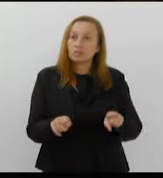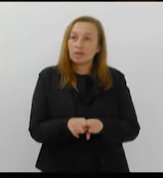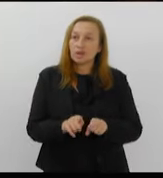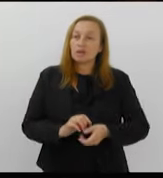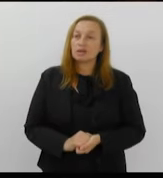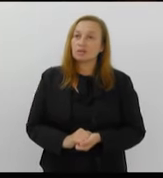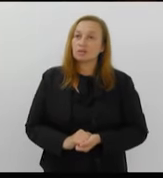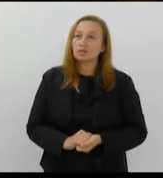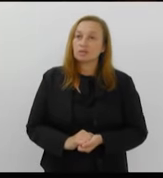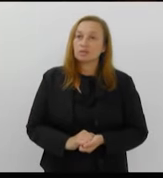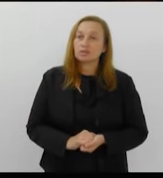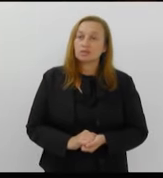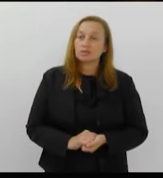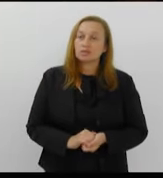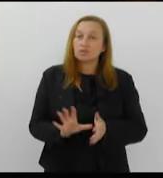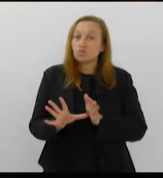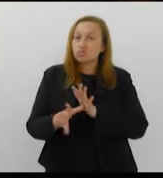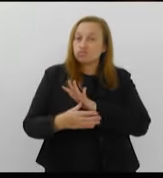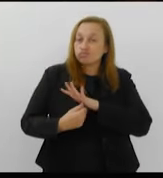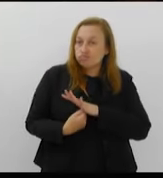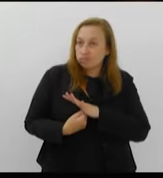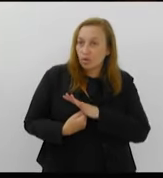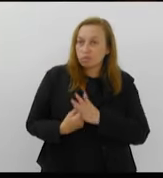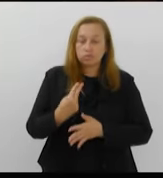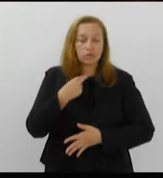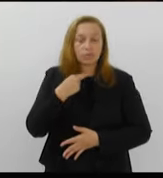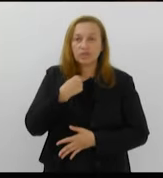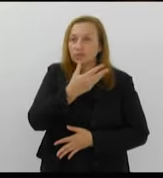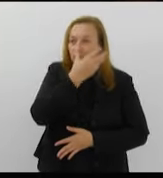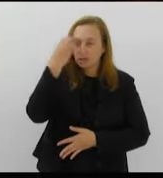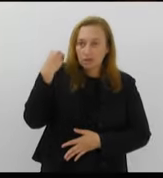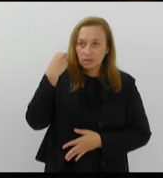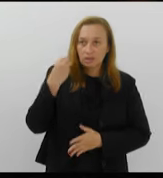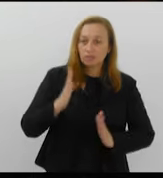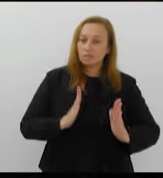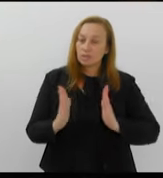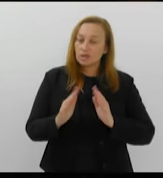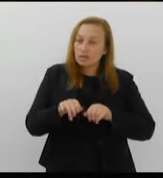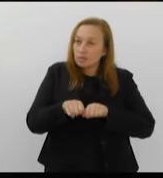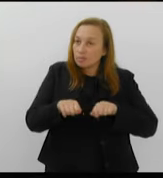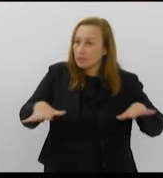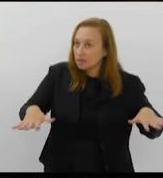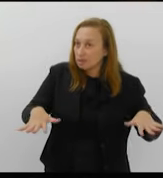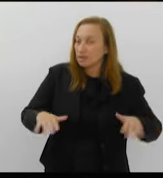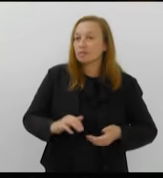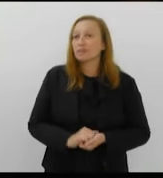mar de corrupção. Não podemos esquecer que, em plena pandemia,